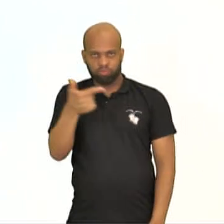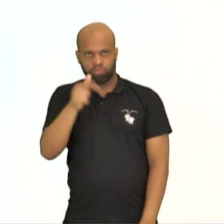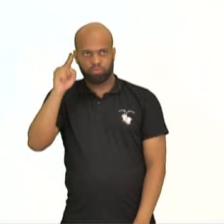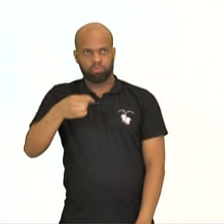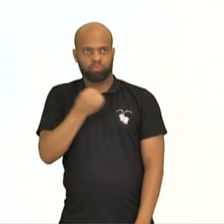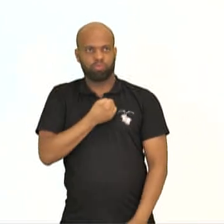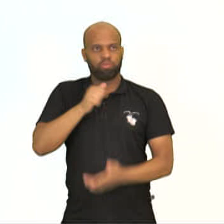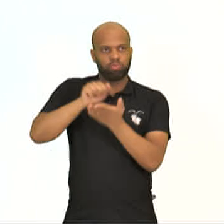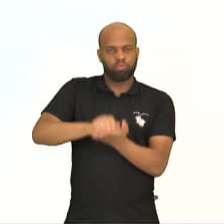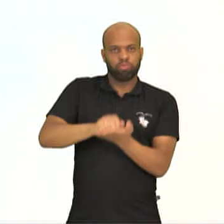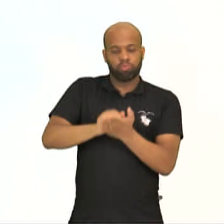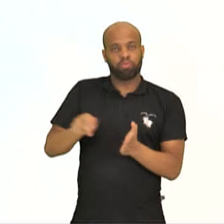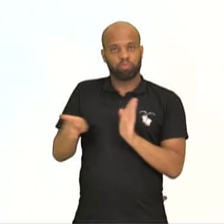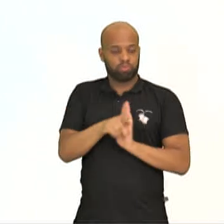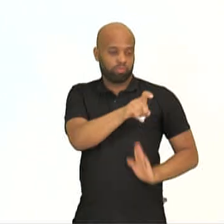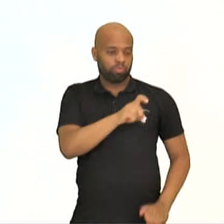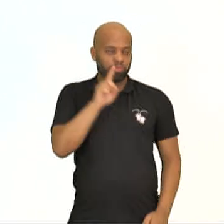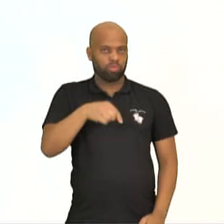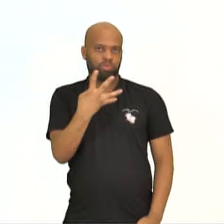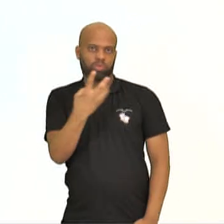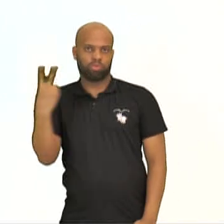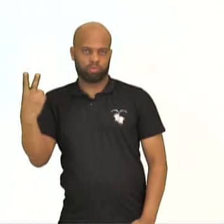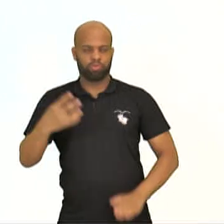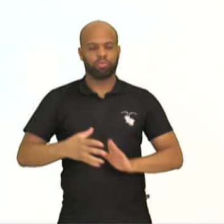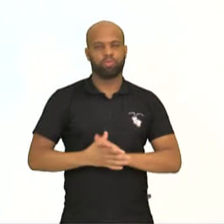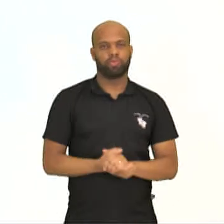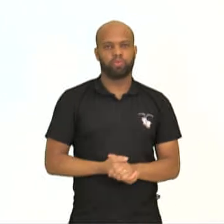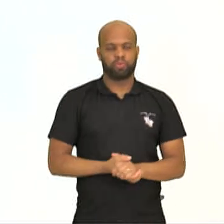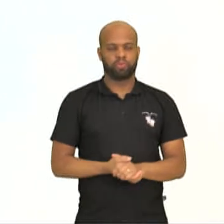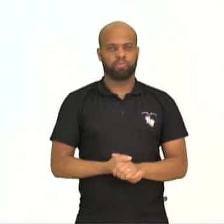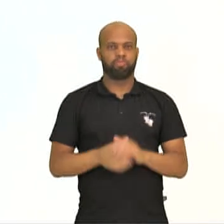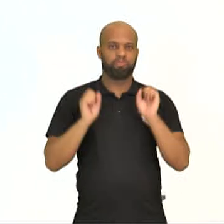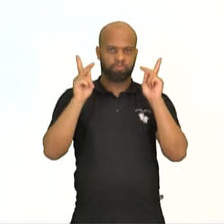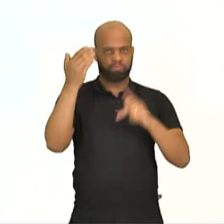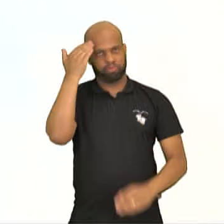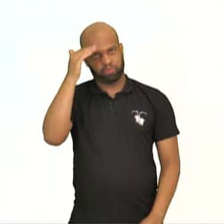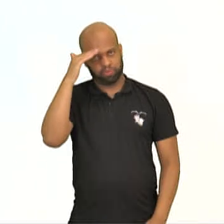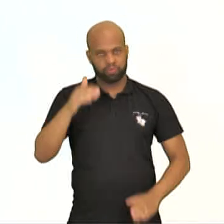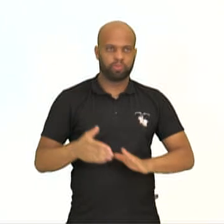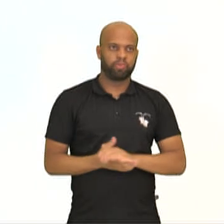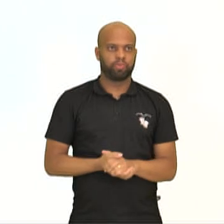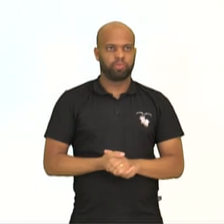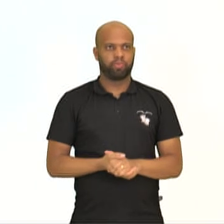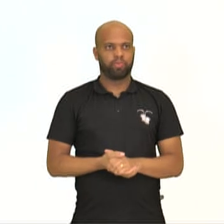o número de massa desse nosso elemento X é 42, ok?